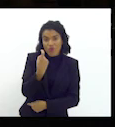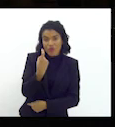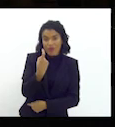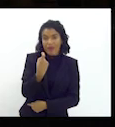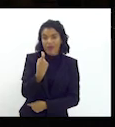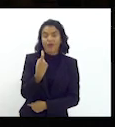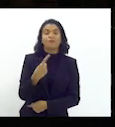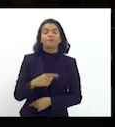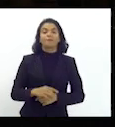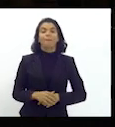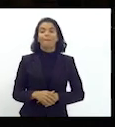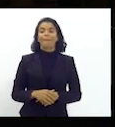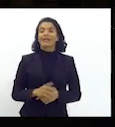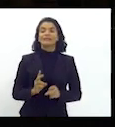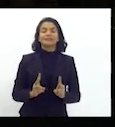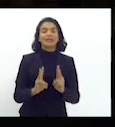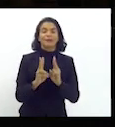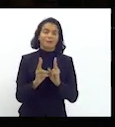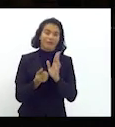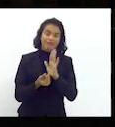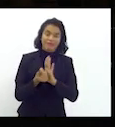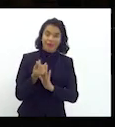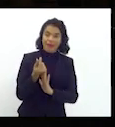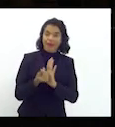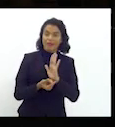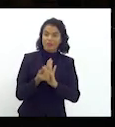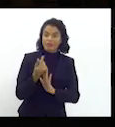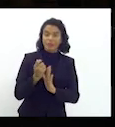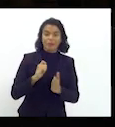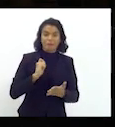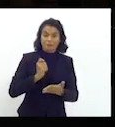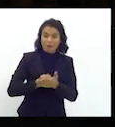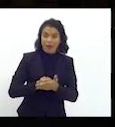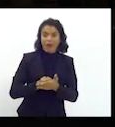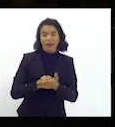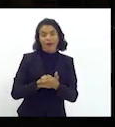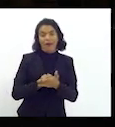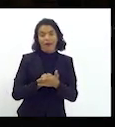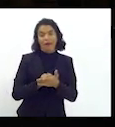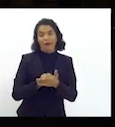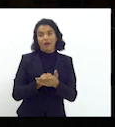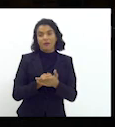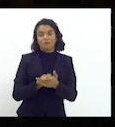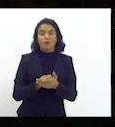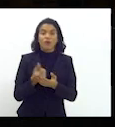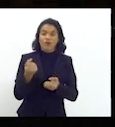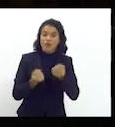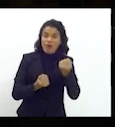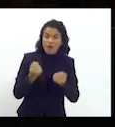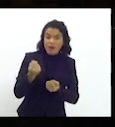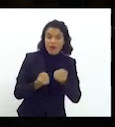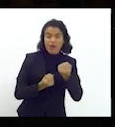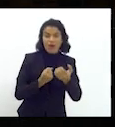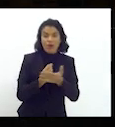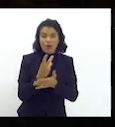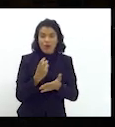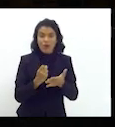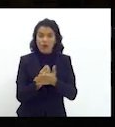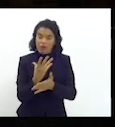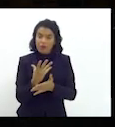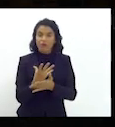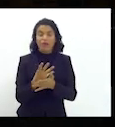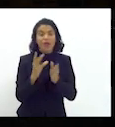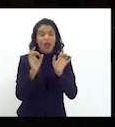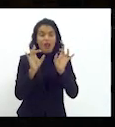única como toda a taxa você pagava em cima do veículo você comprava e ela